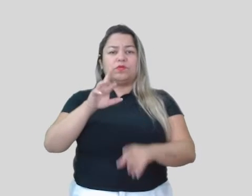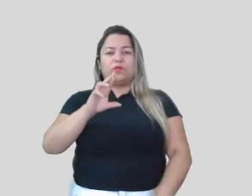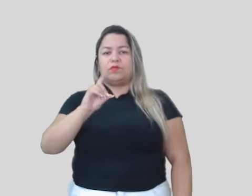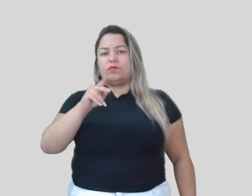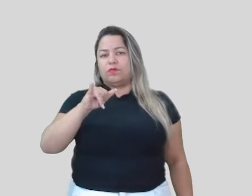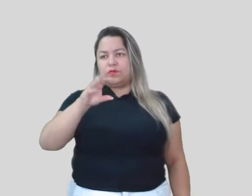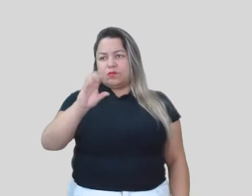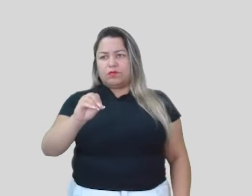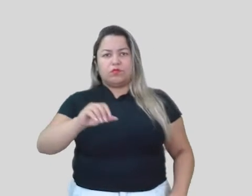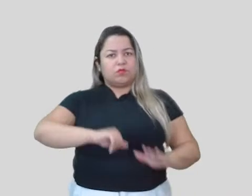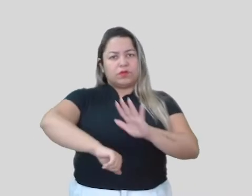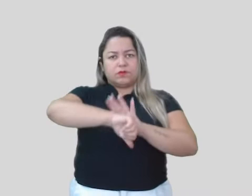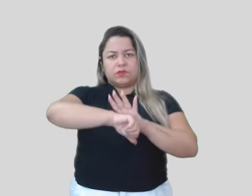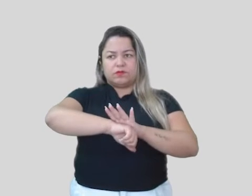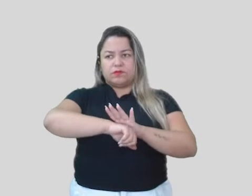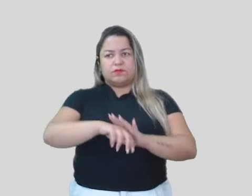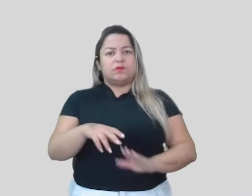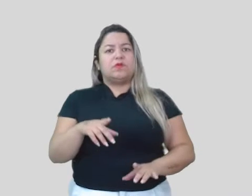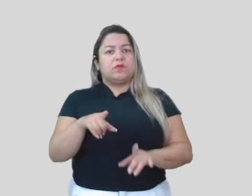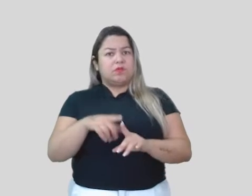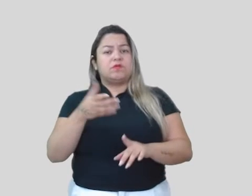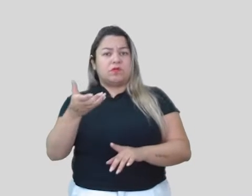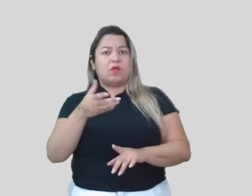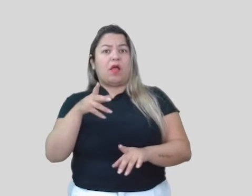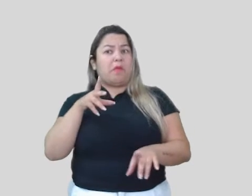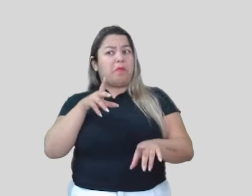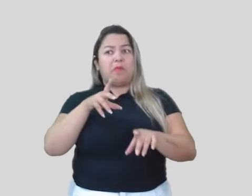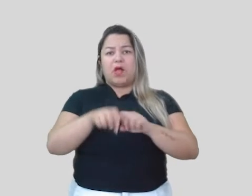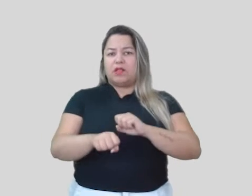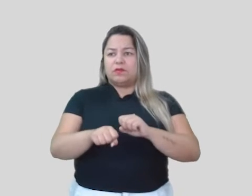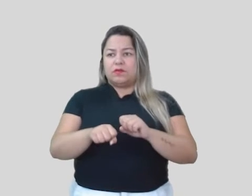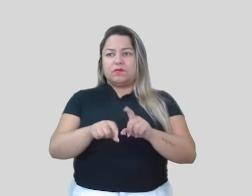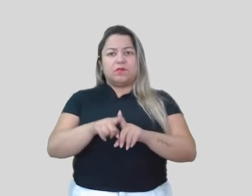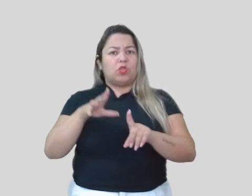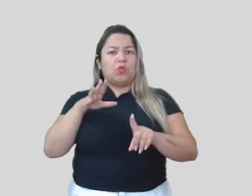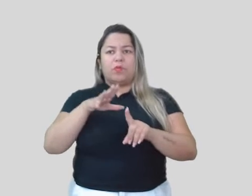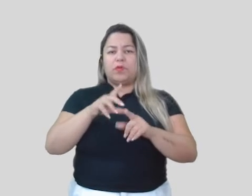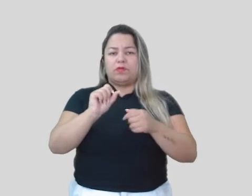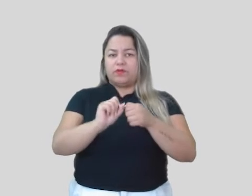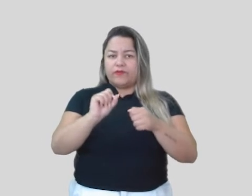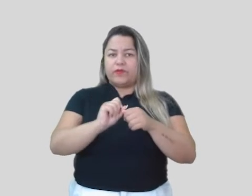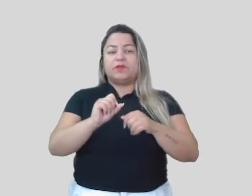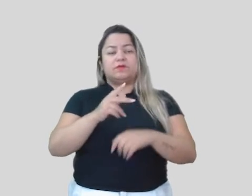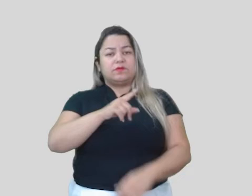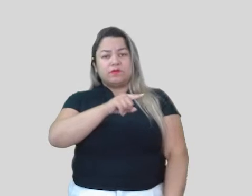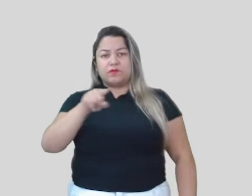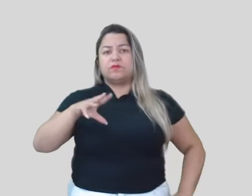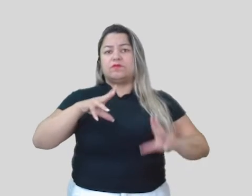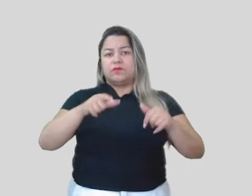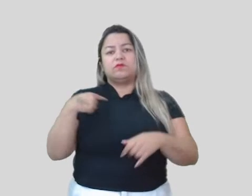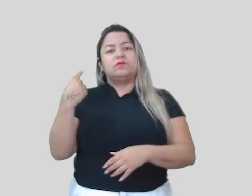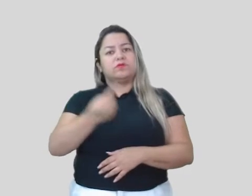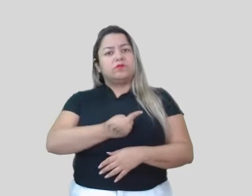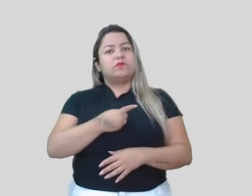tal Rodrigo Amorim. Aliás, um criminoso. Acho que esse menino queria era mesmo matar o Leonel pelo estilo do ataque, pelo que ele fez. Quero dizer a